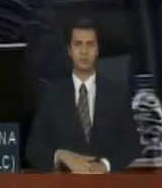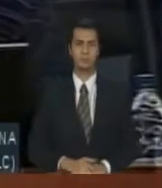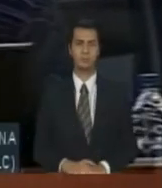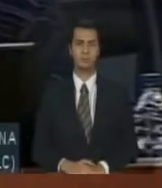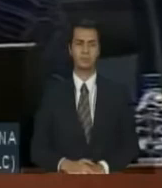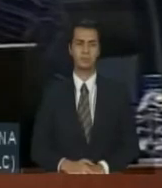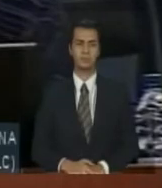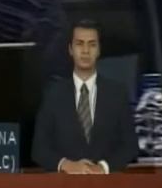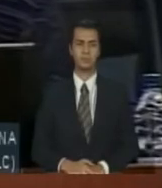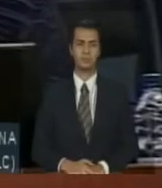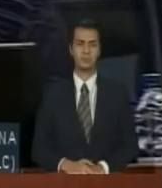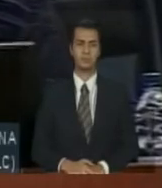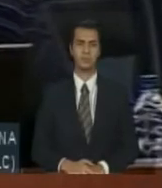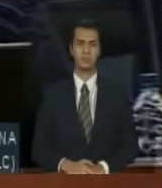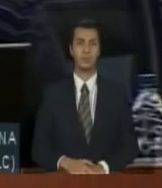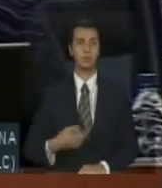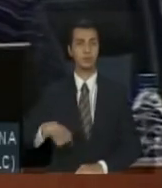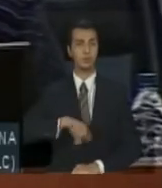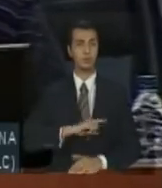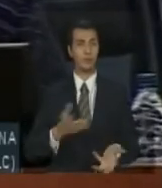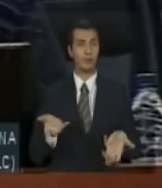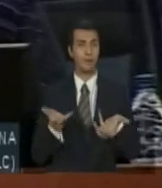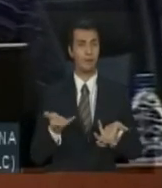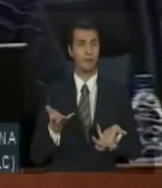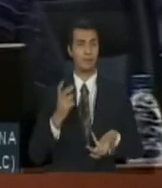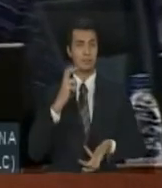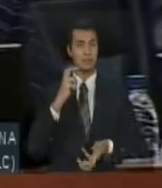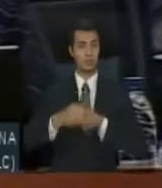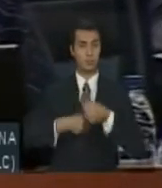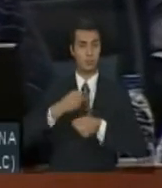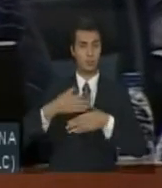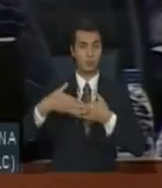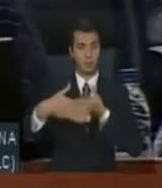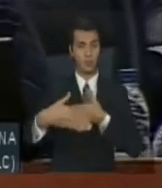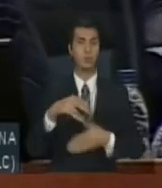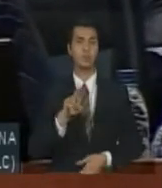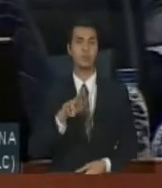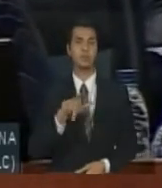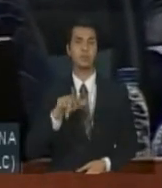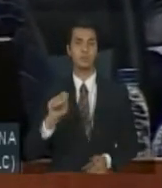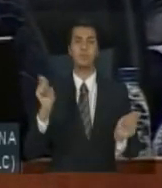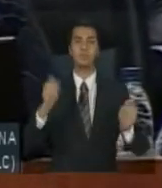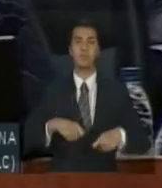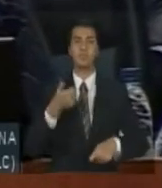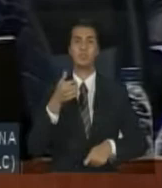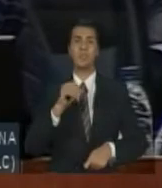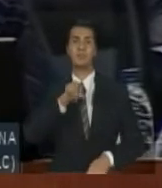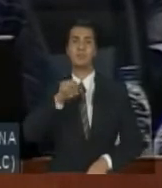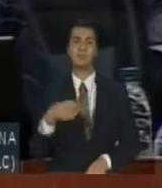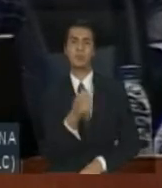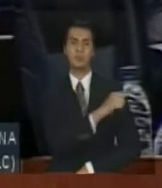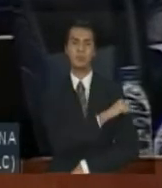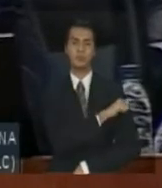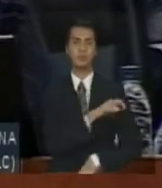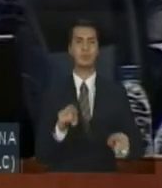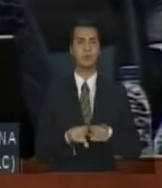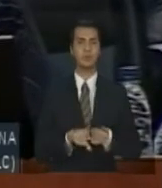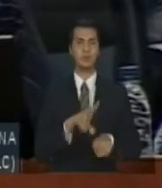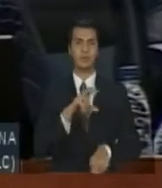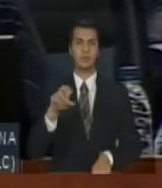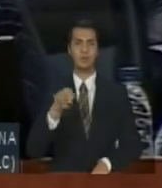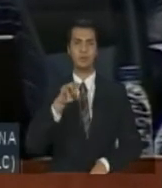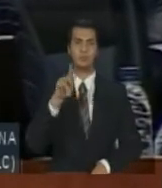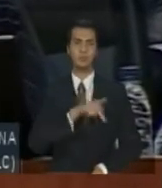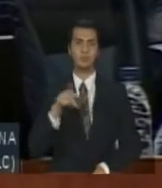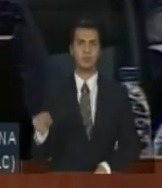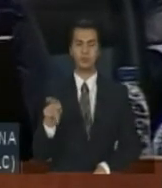Em 5 anos, queremos que a UNILA tenha 10 mil alunos e 500 professores de toda a